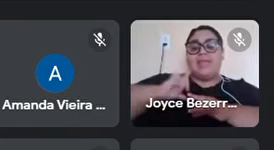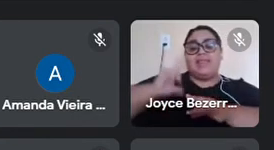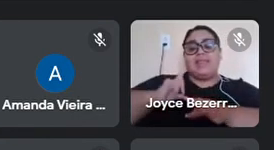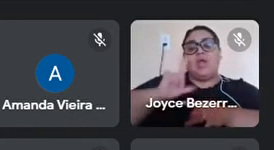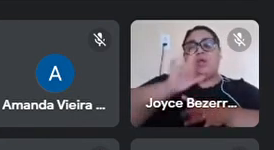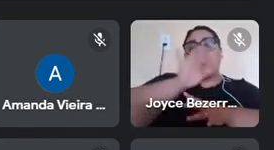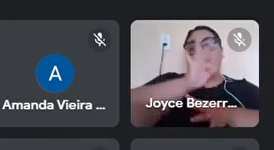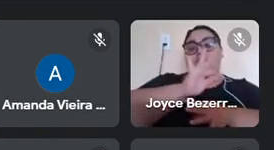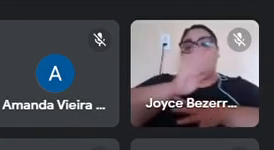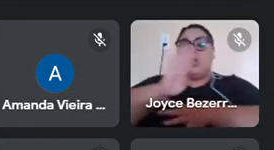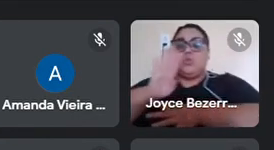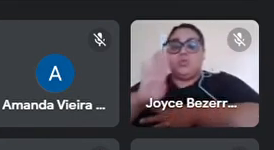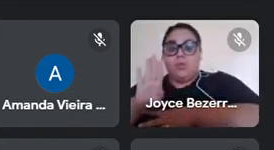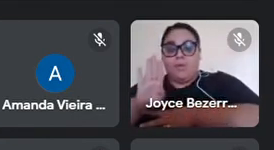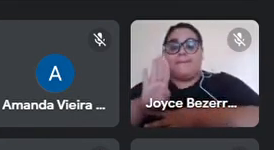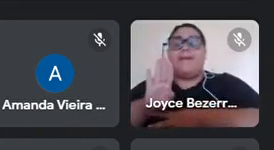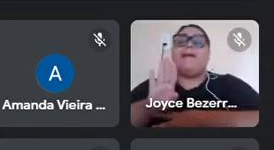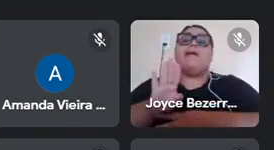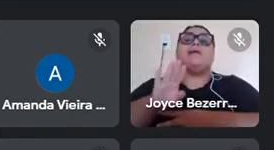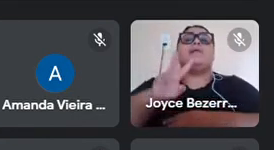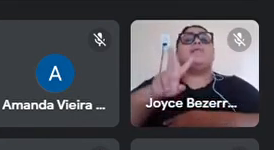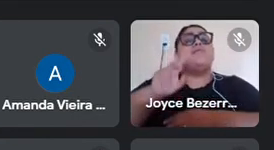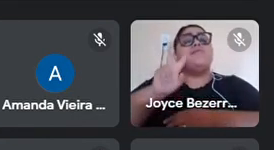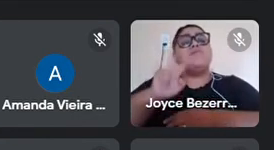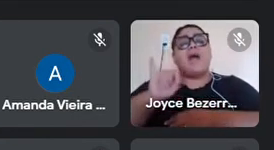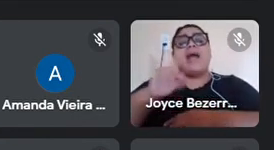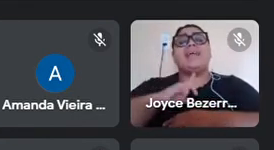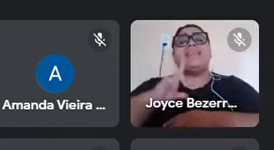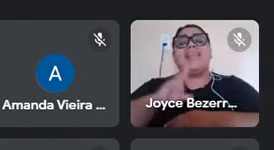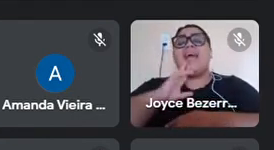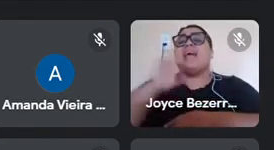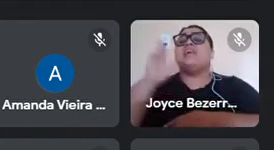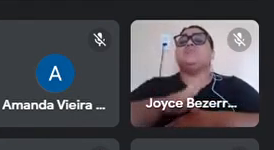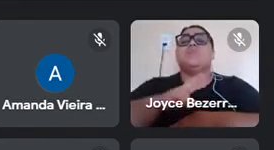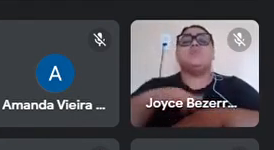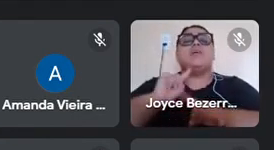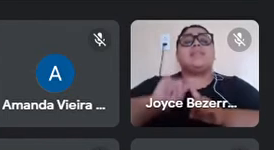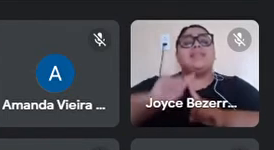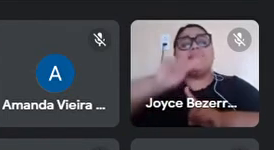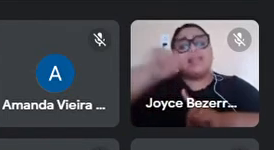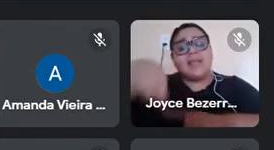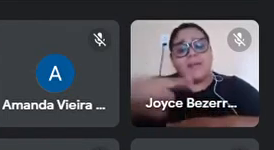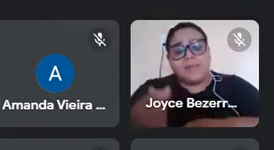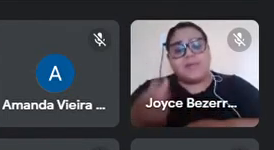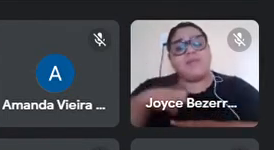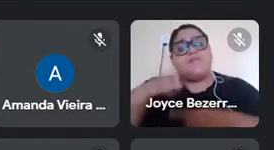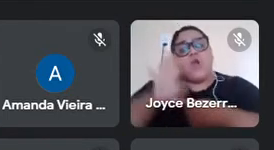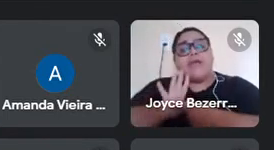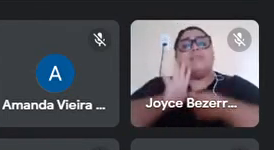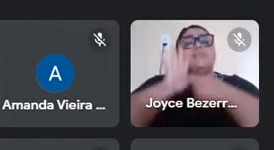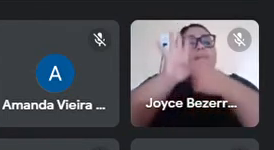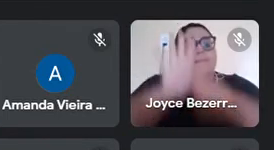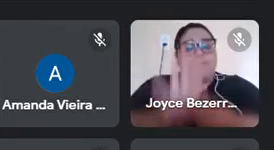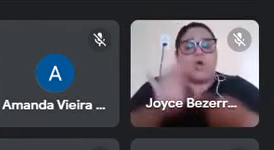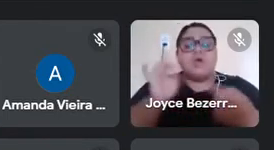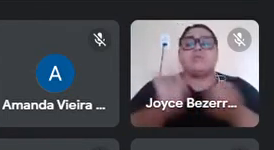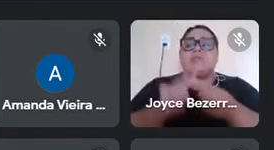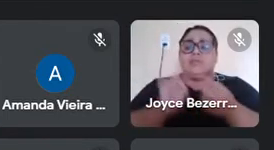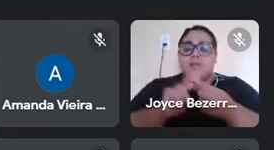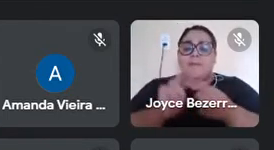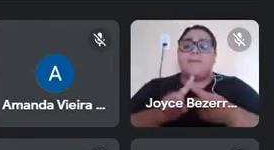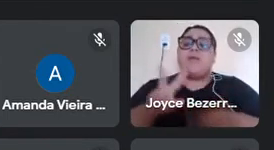T, ela só vai responder depois que ela foi exposta, depois da exposição